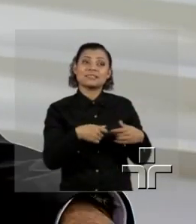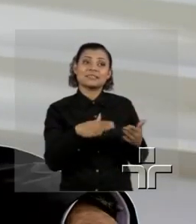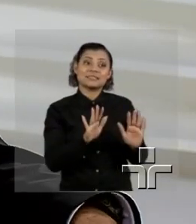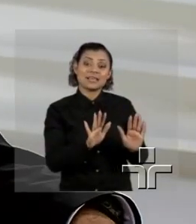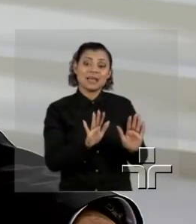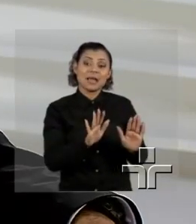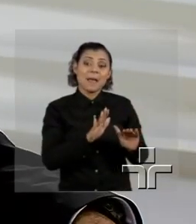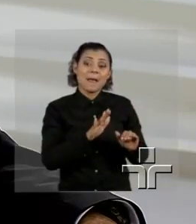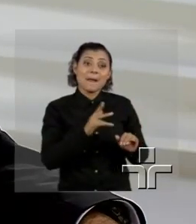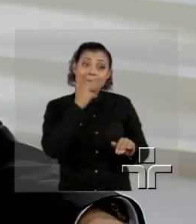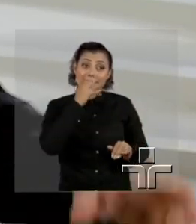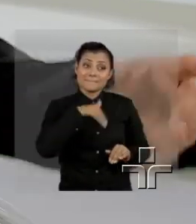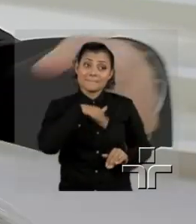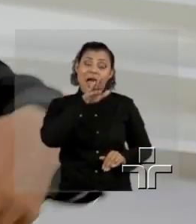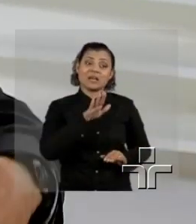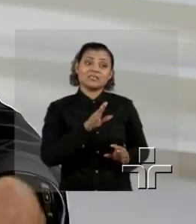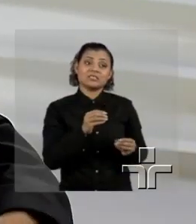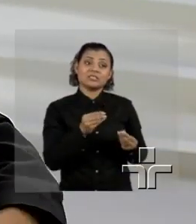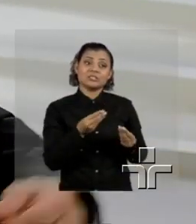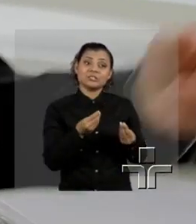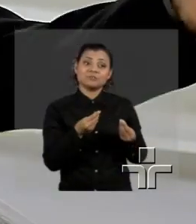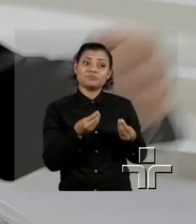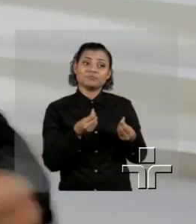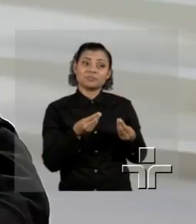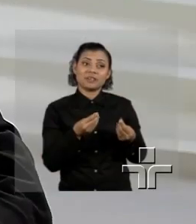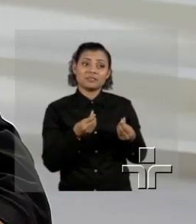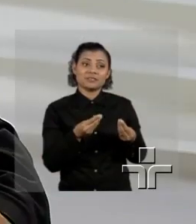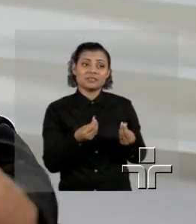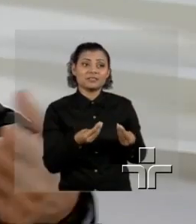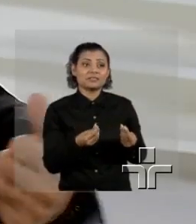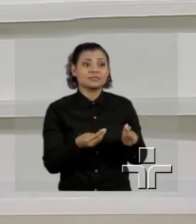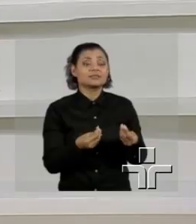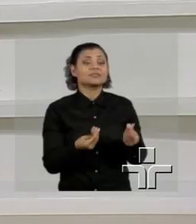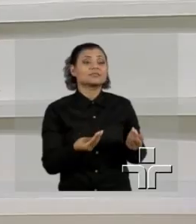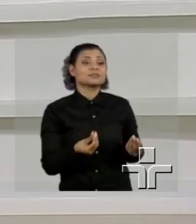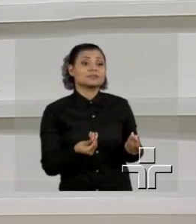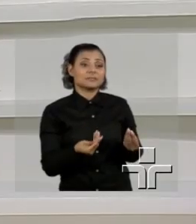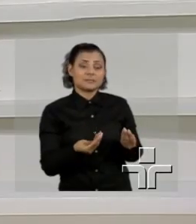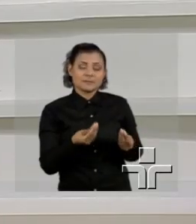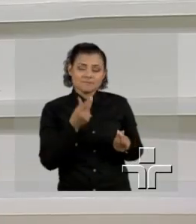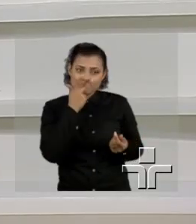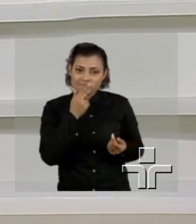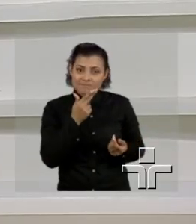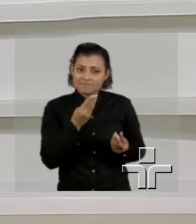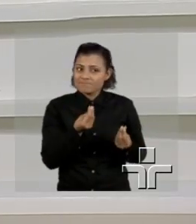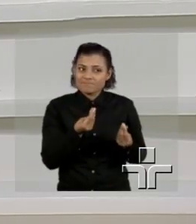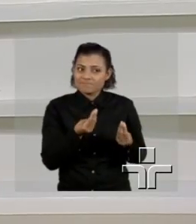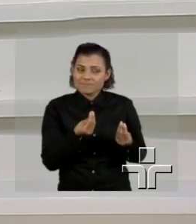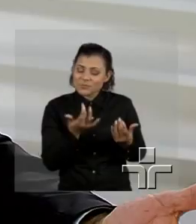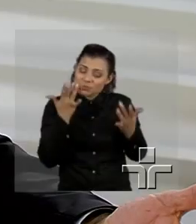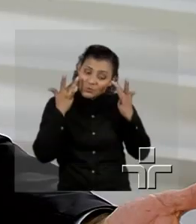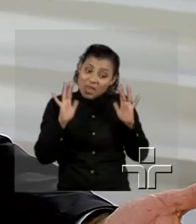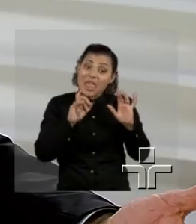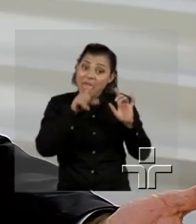têm uma outra dimensão de envolvimento nos problemas. Né? Você vê agora os Estados Unidos com a China, é